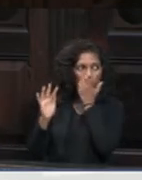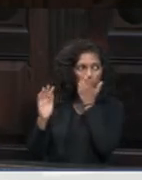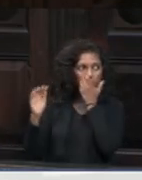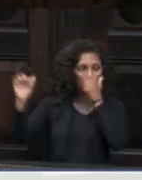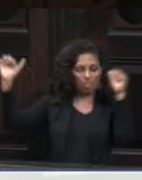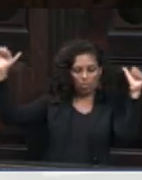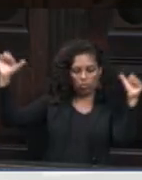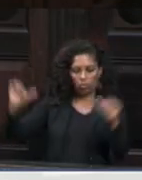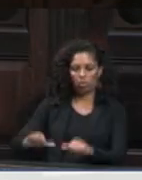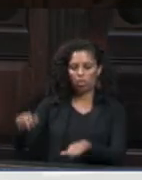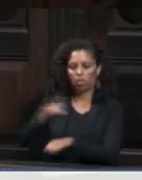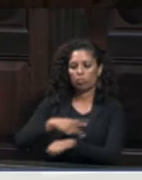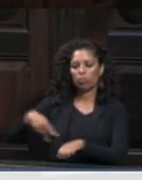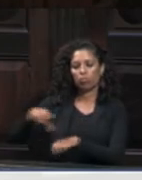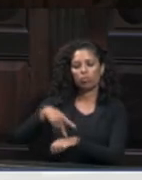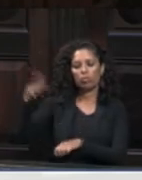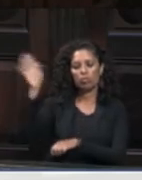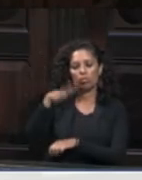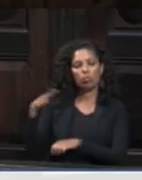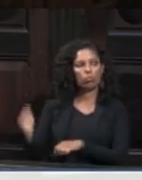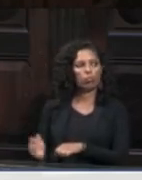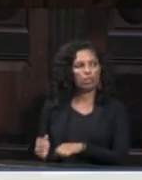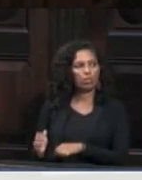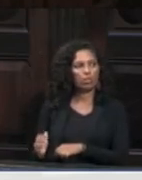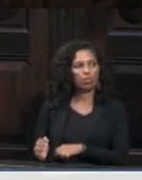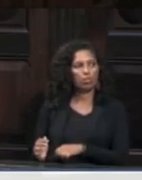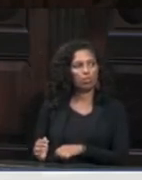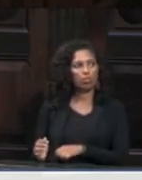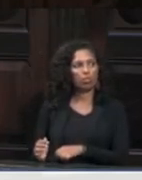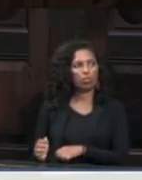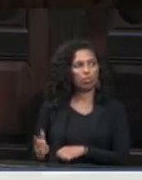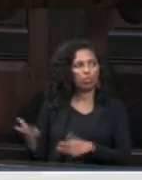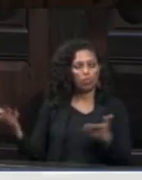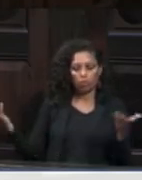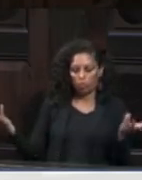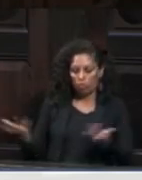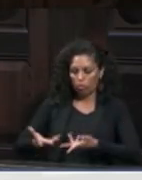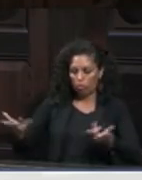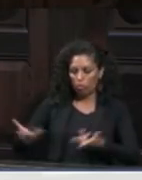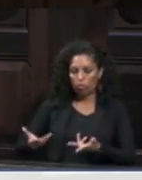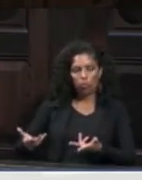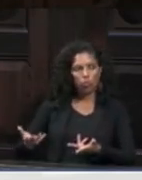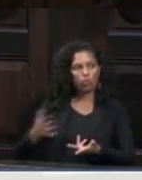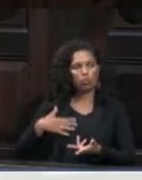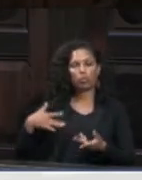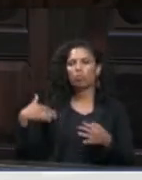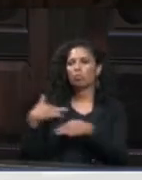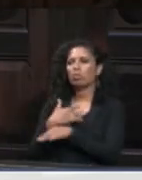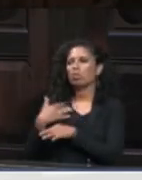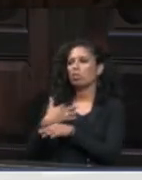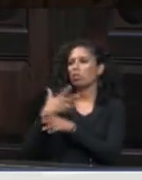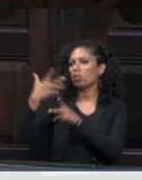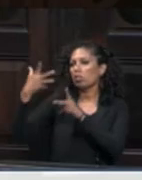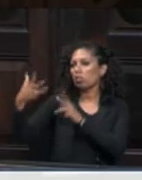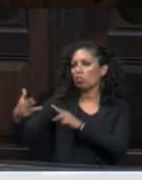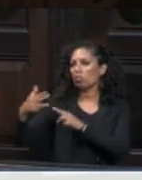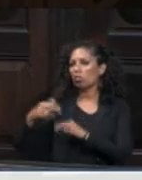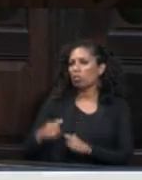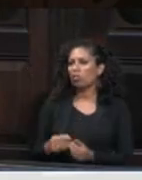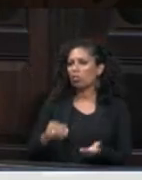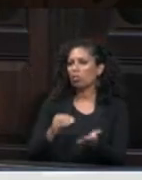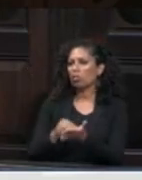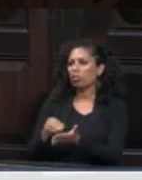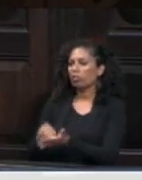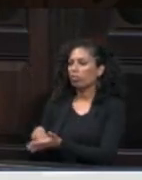Afundaram o nosso país e hoje eles importaram a mesma prática para Maricá. Falta